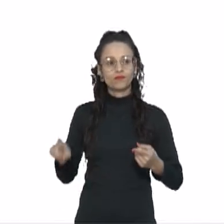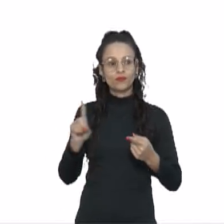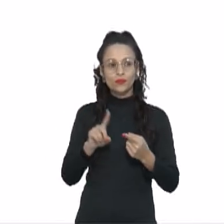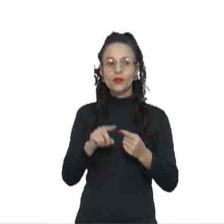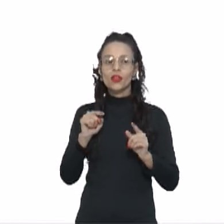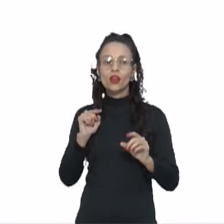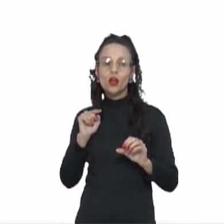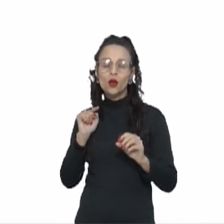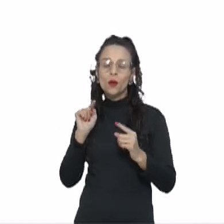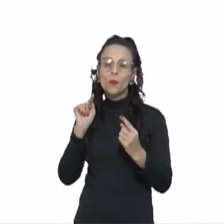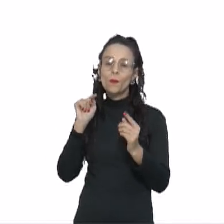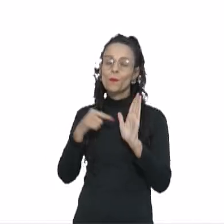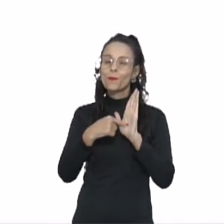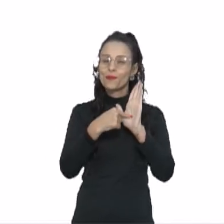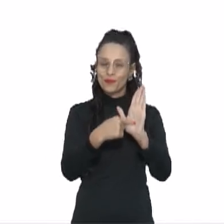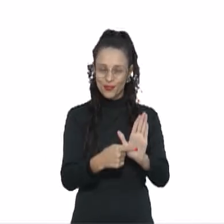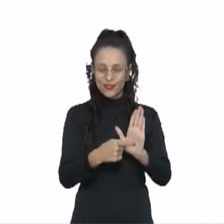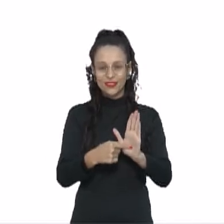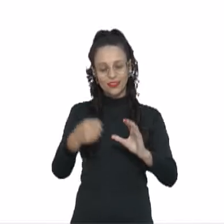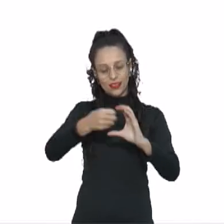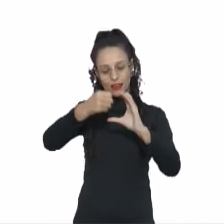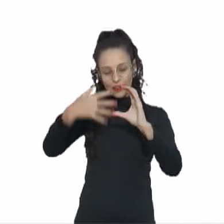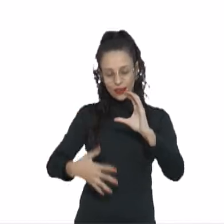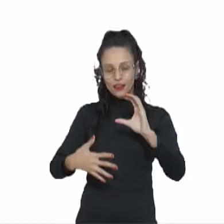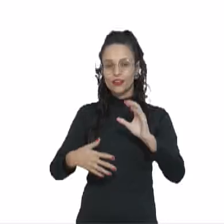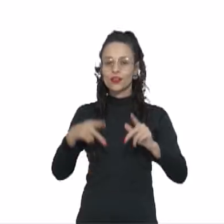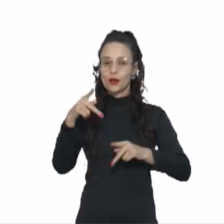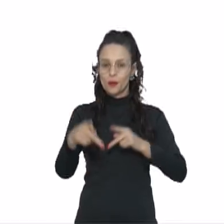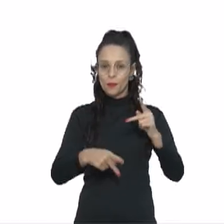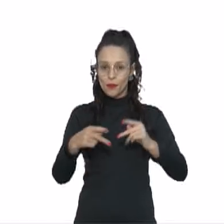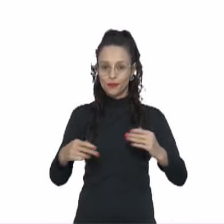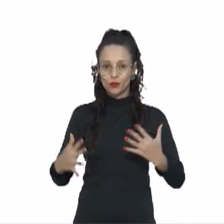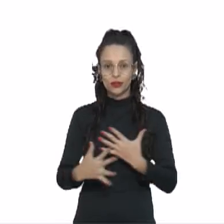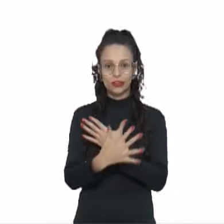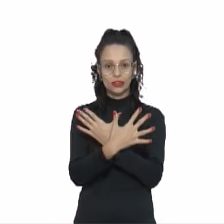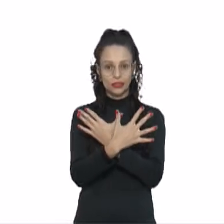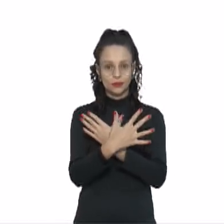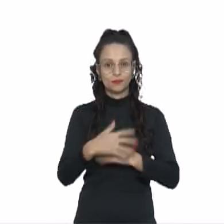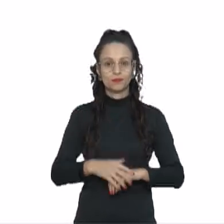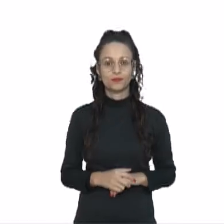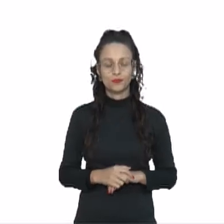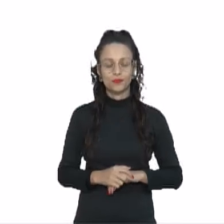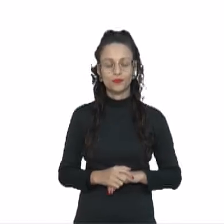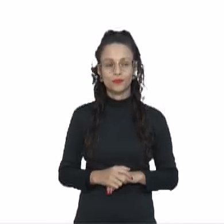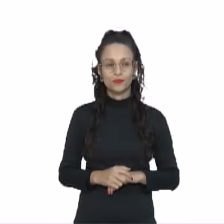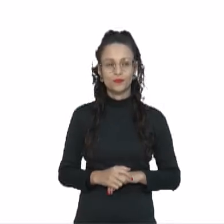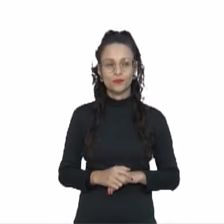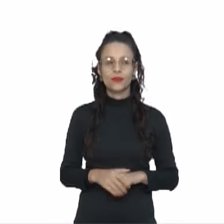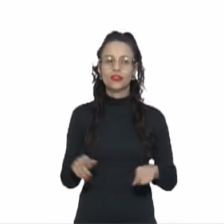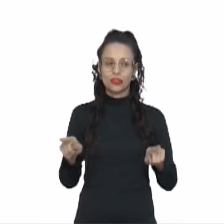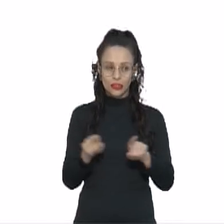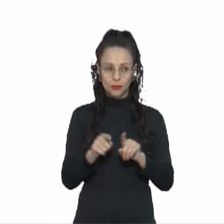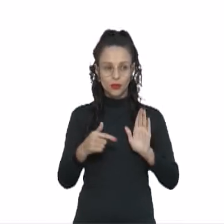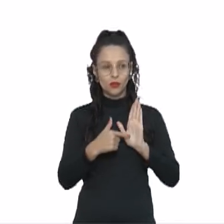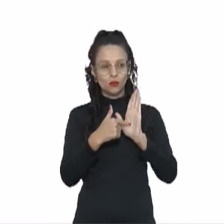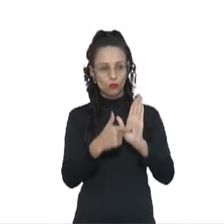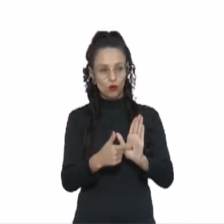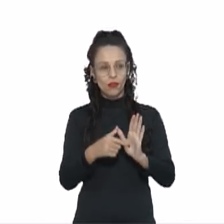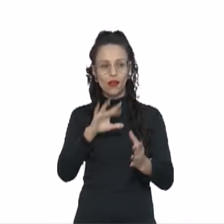principais características da civilização Inca. 2. Identificar as especificidades da organização política